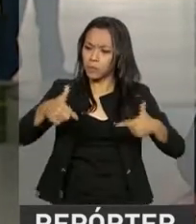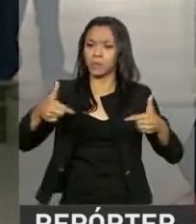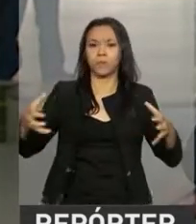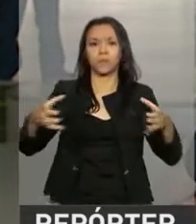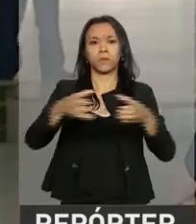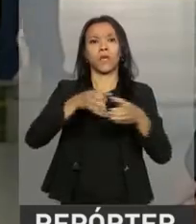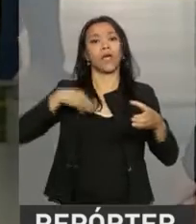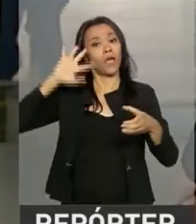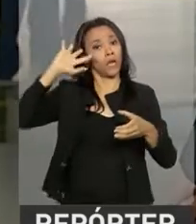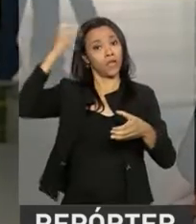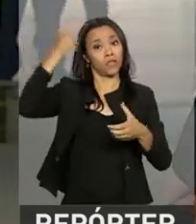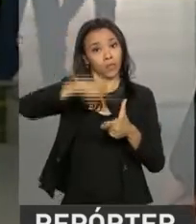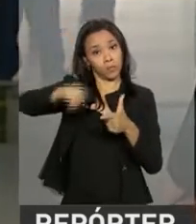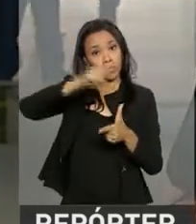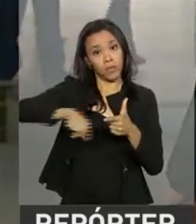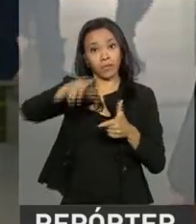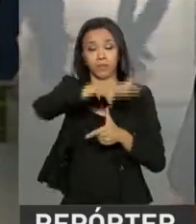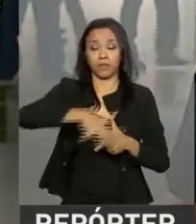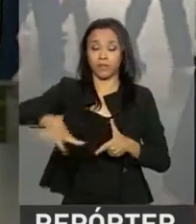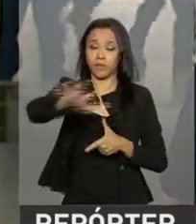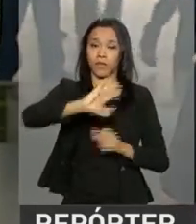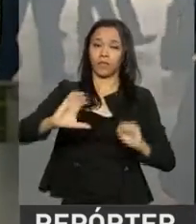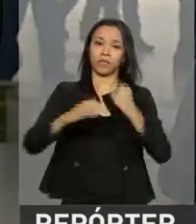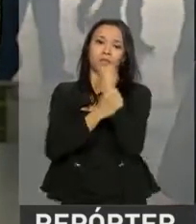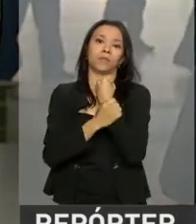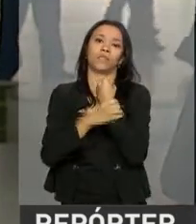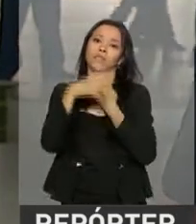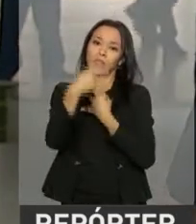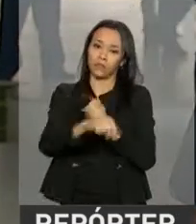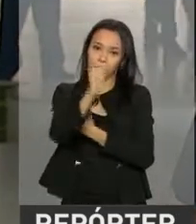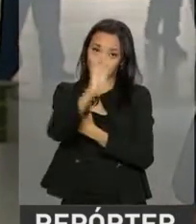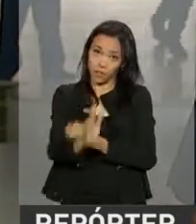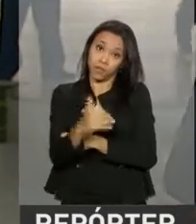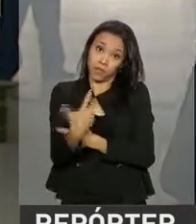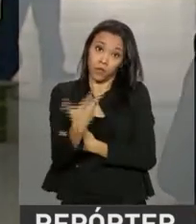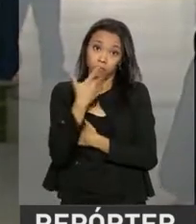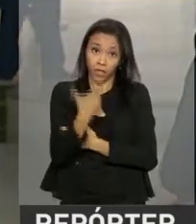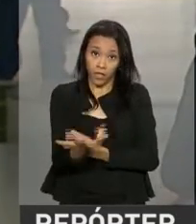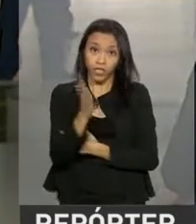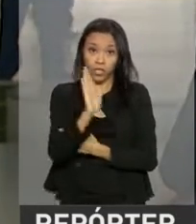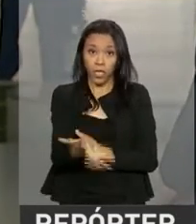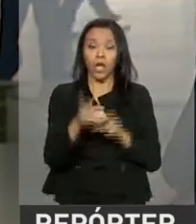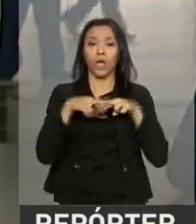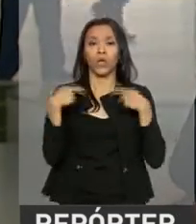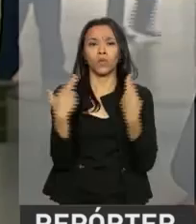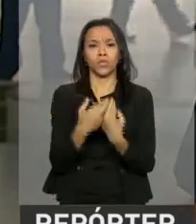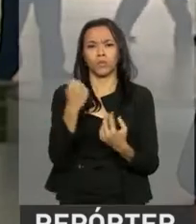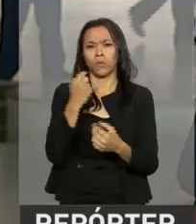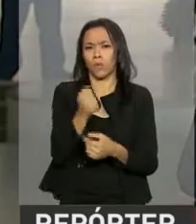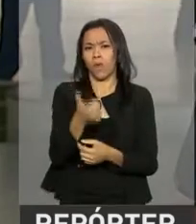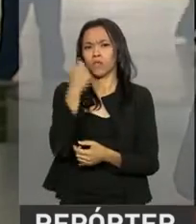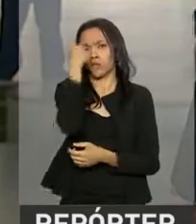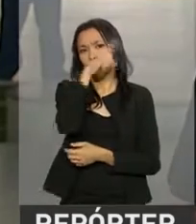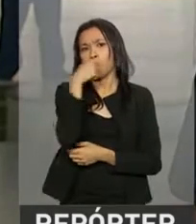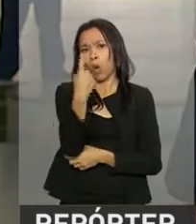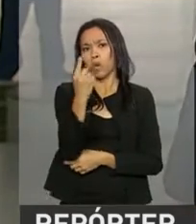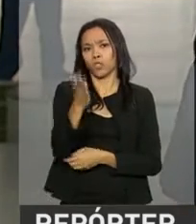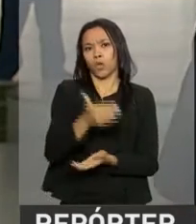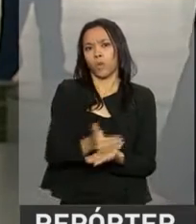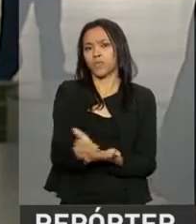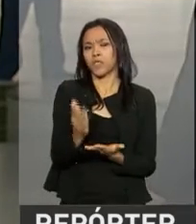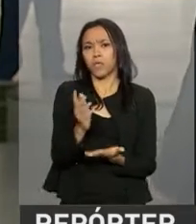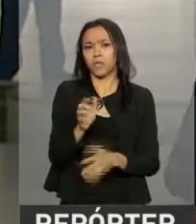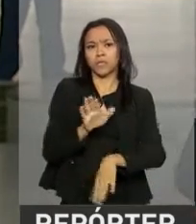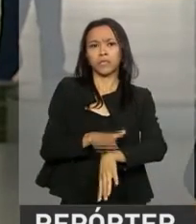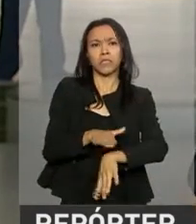problemas de segurança pública no país. Como eu disse, a reunião tem quase uma hora que já começou e ainda não tem